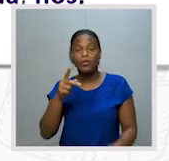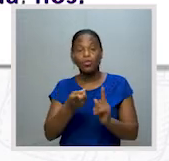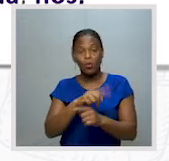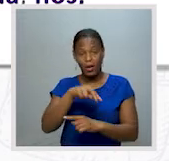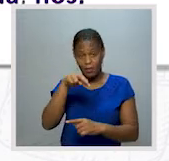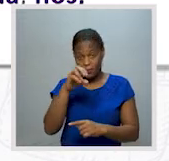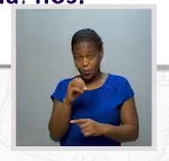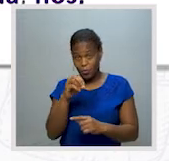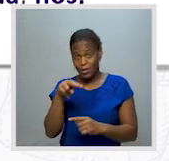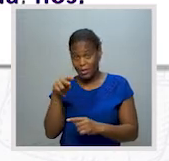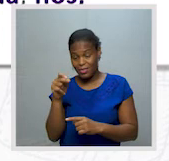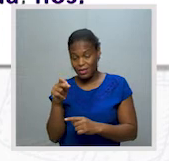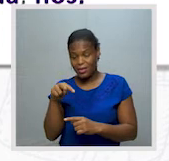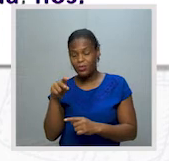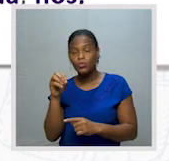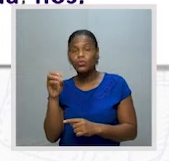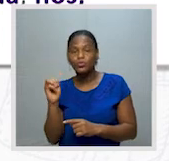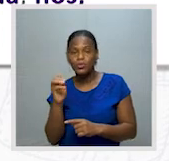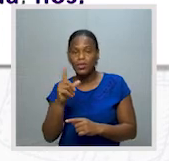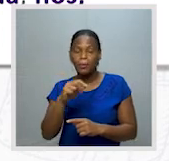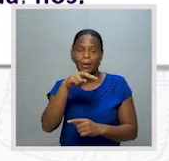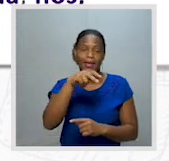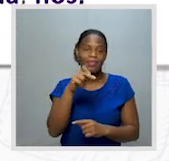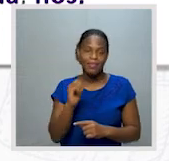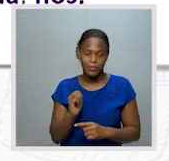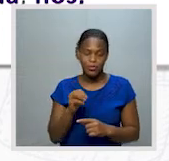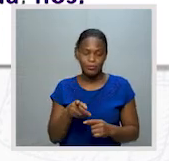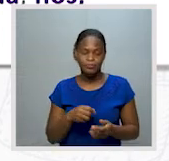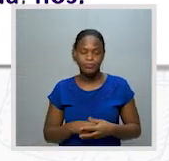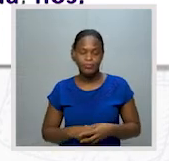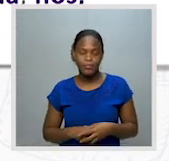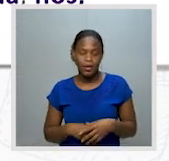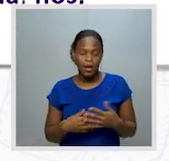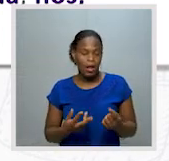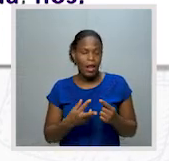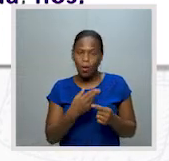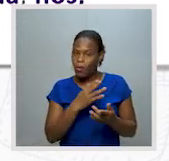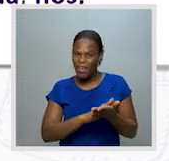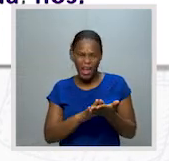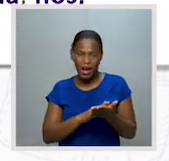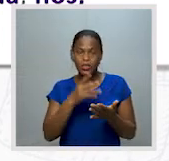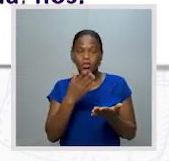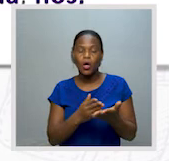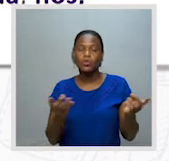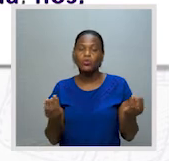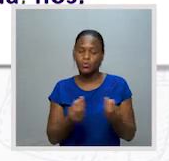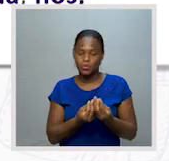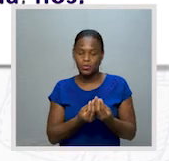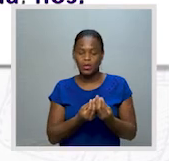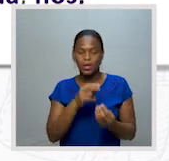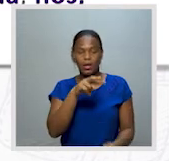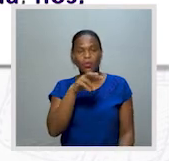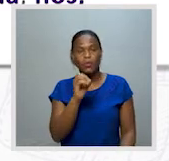na, nos e também nas. Aqui, portanto, não cortamos nada, só